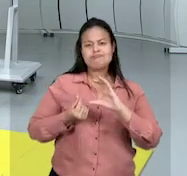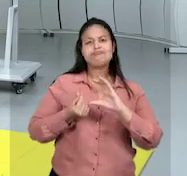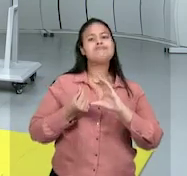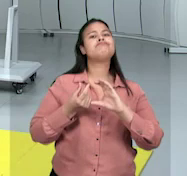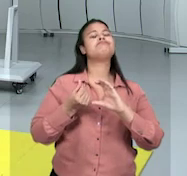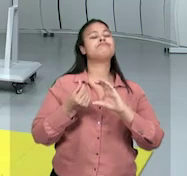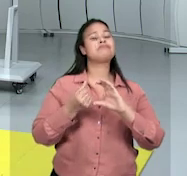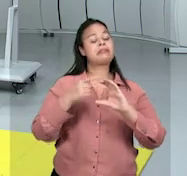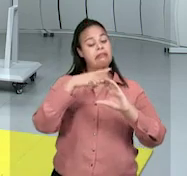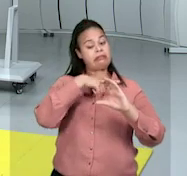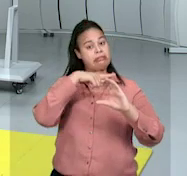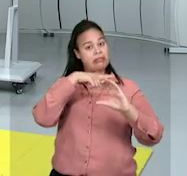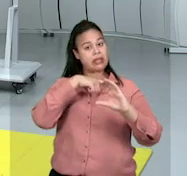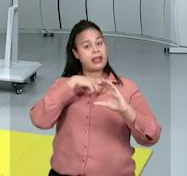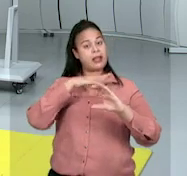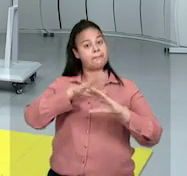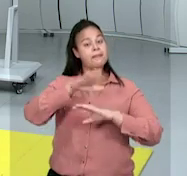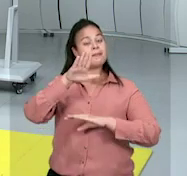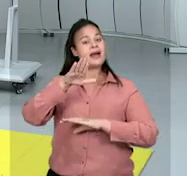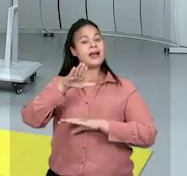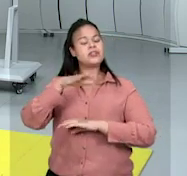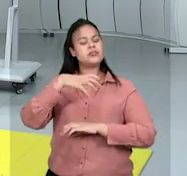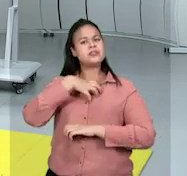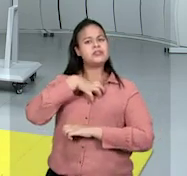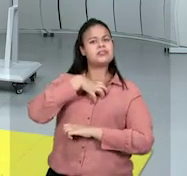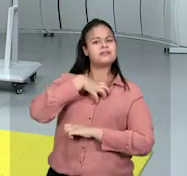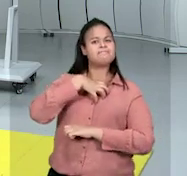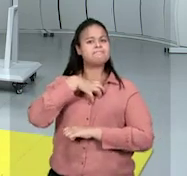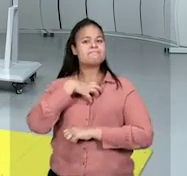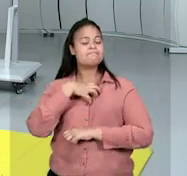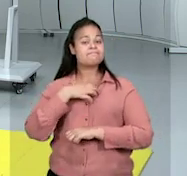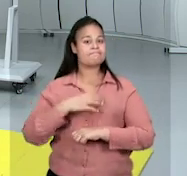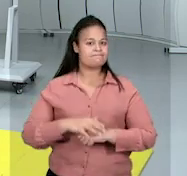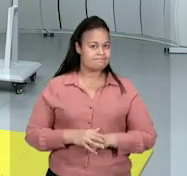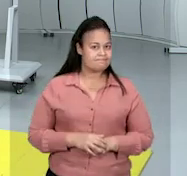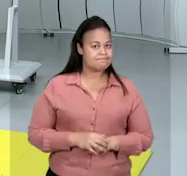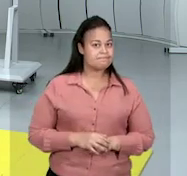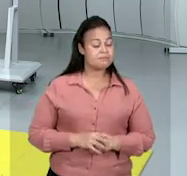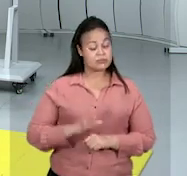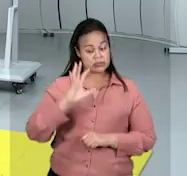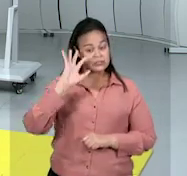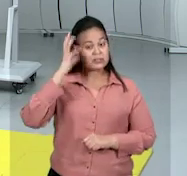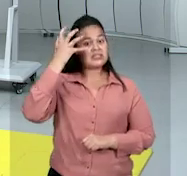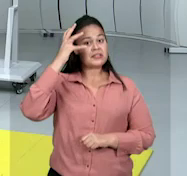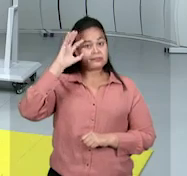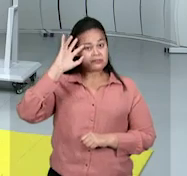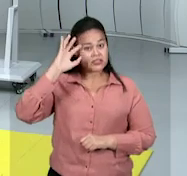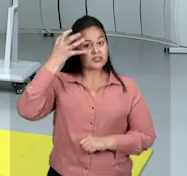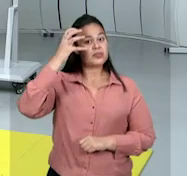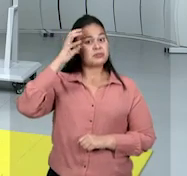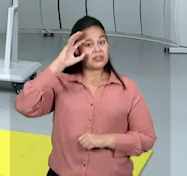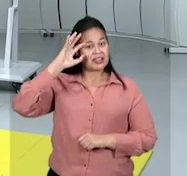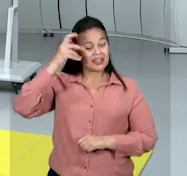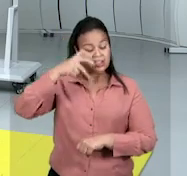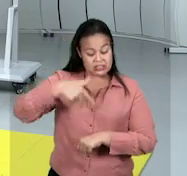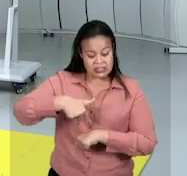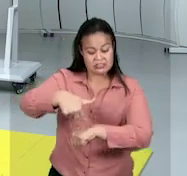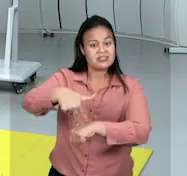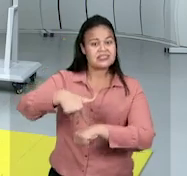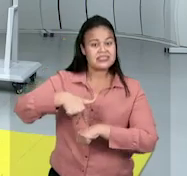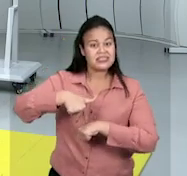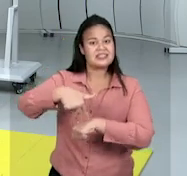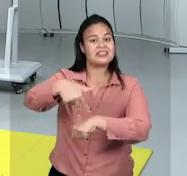o ter vai ser mais do que o ser. Então, tantos fenômenos, tantas ações,